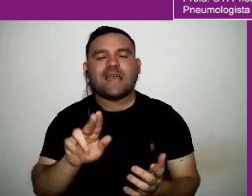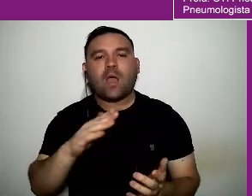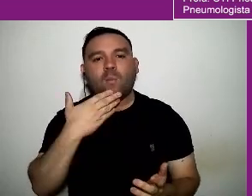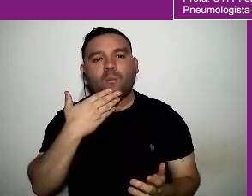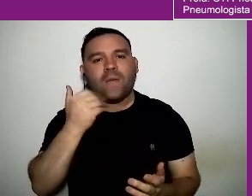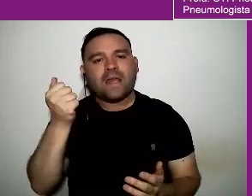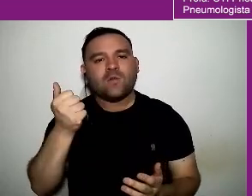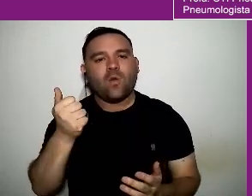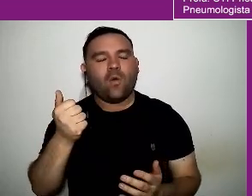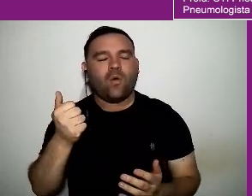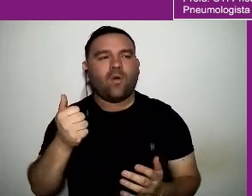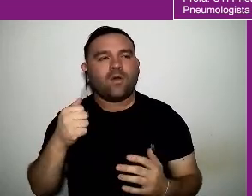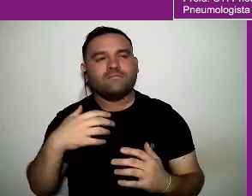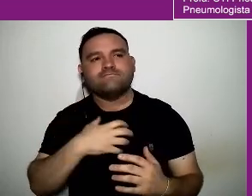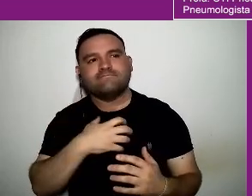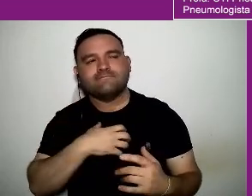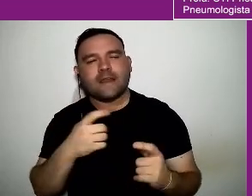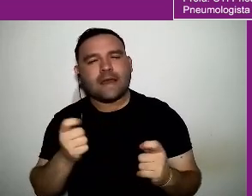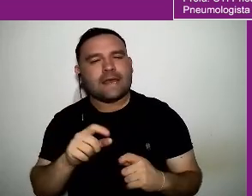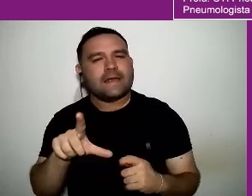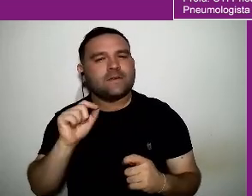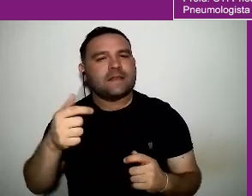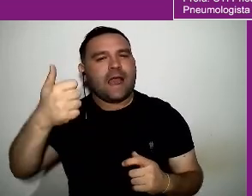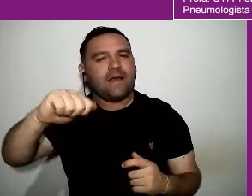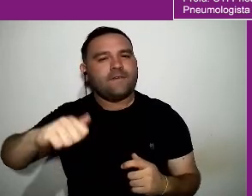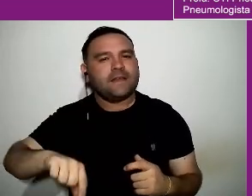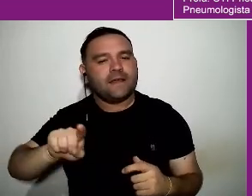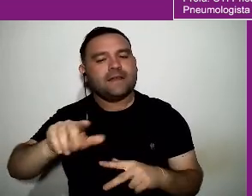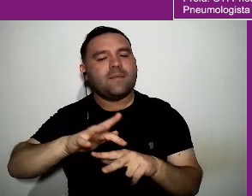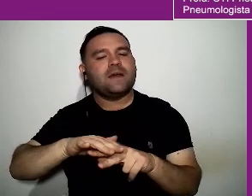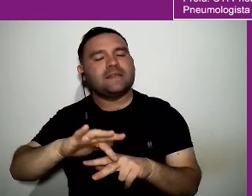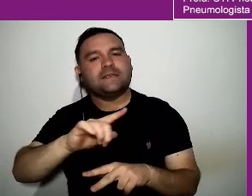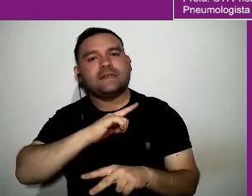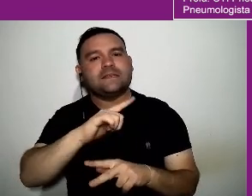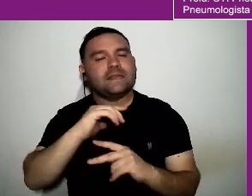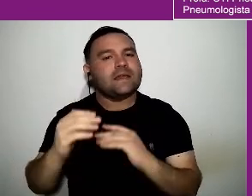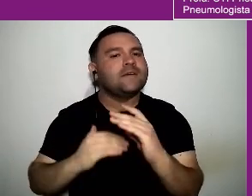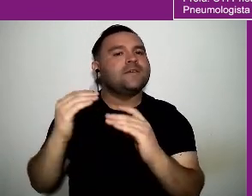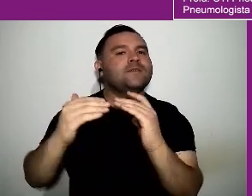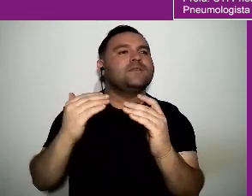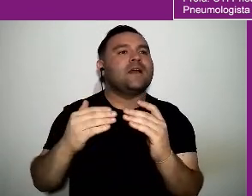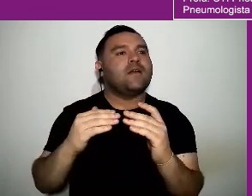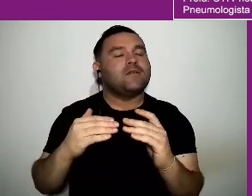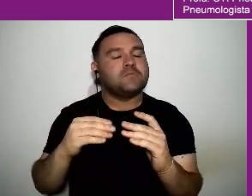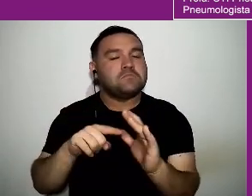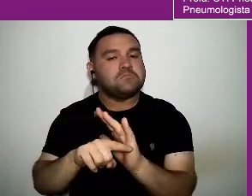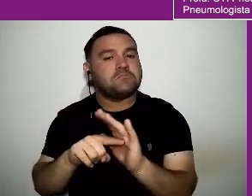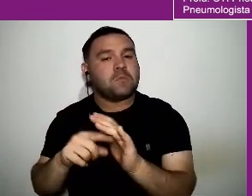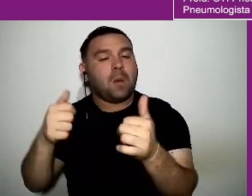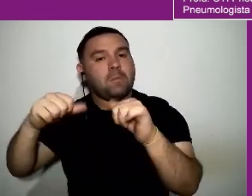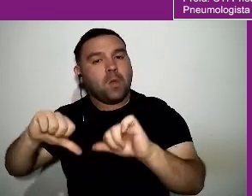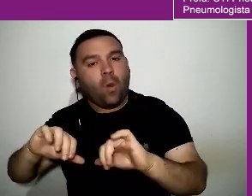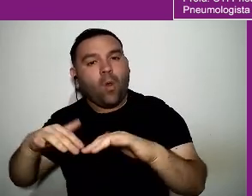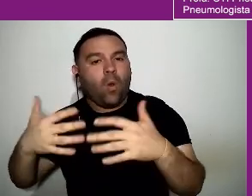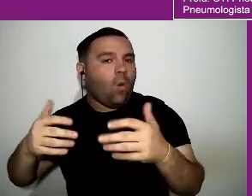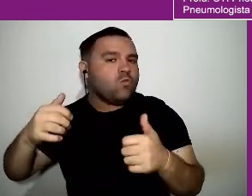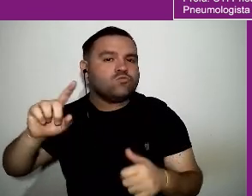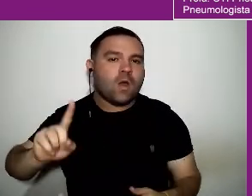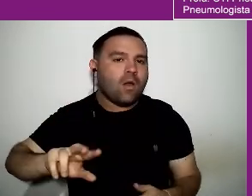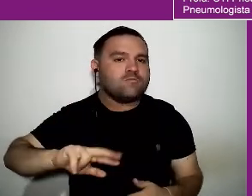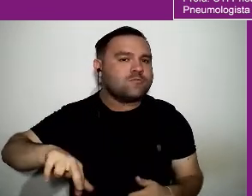melhor variável para a gente poder avaliar se esse paciente estava evoluindo para um prognóstico pior ou não.